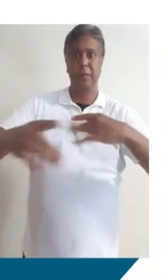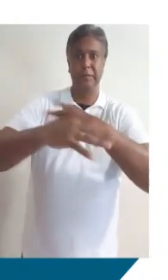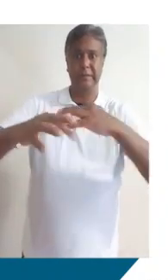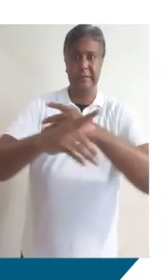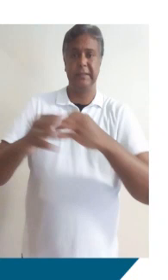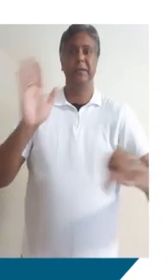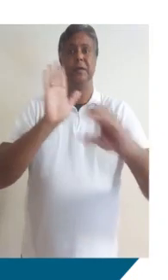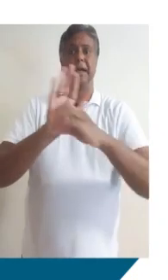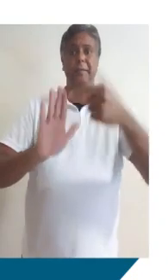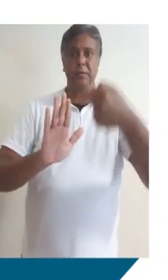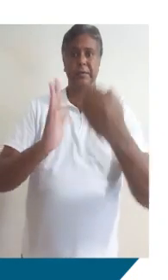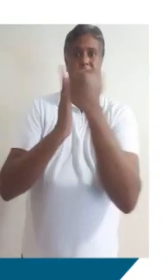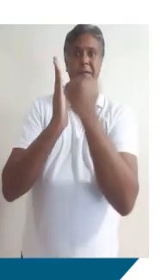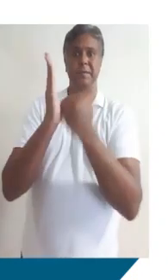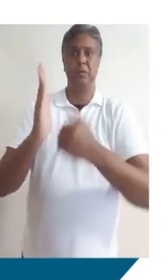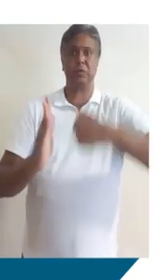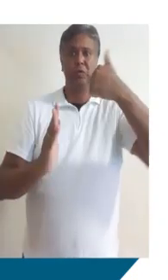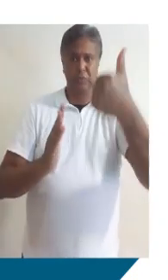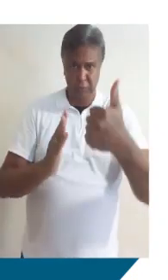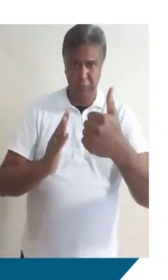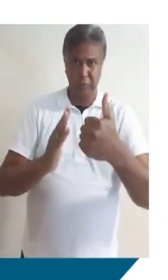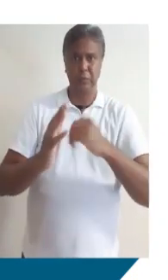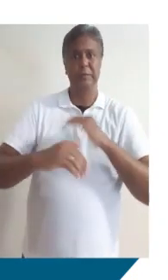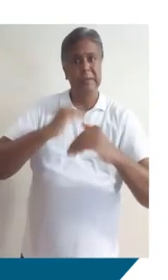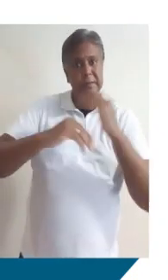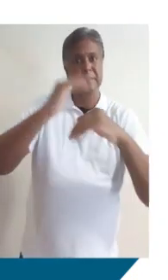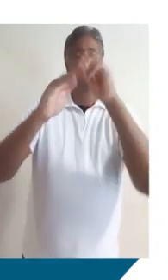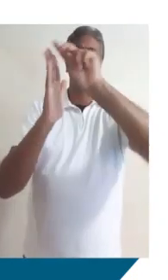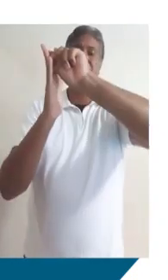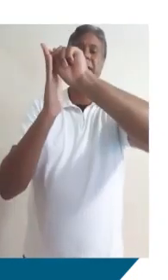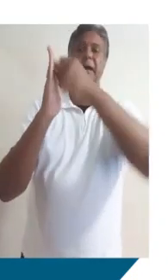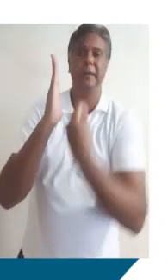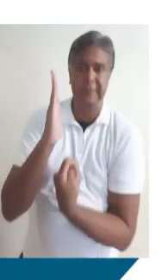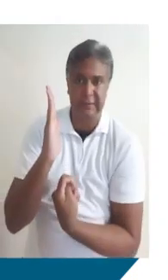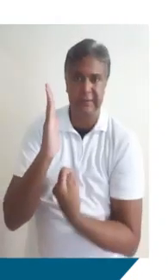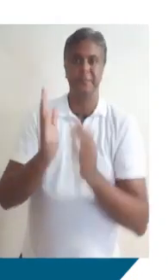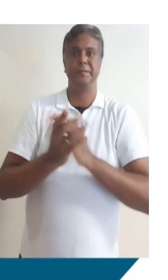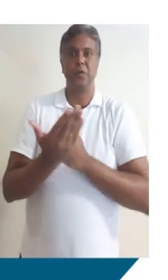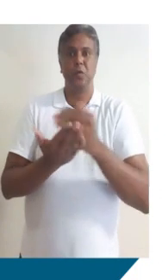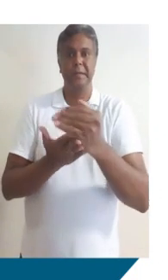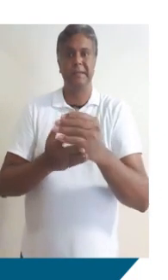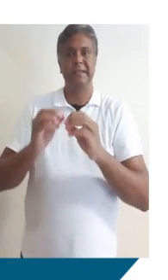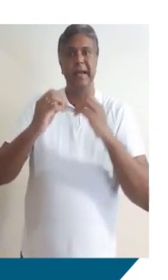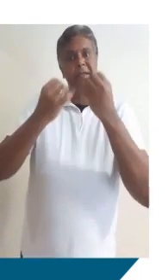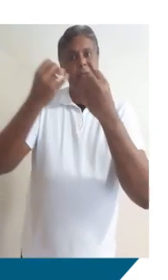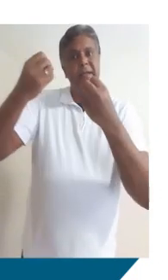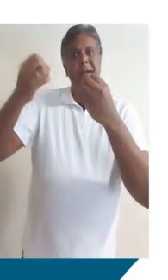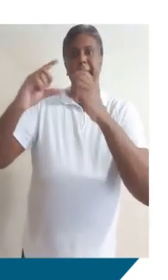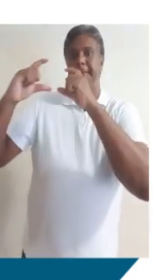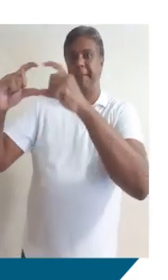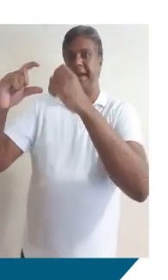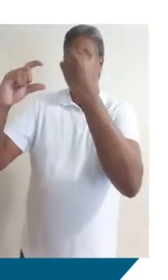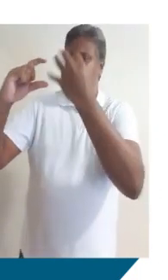apostila módulo 1, no capítulo 7, Estruturas da dissertação Desenvolvimento. Vamos começar pelo parágrafo. O parágrafo